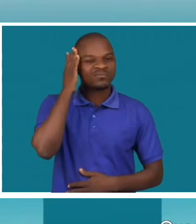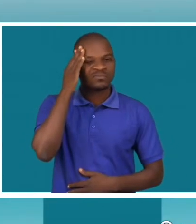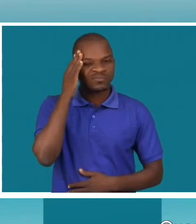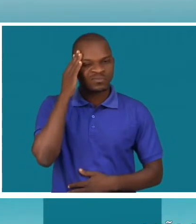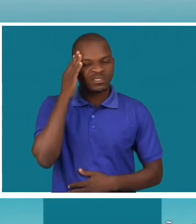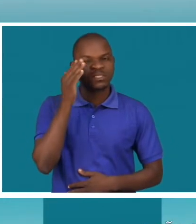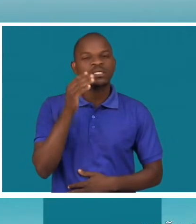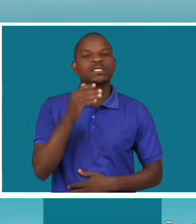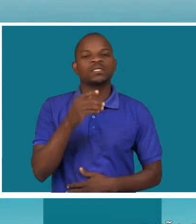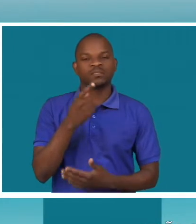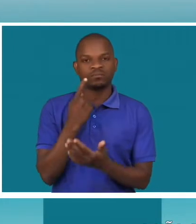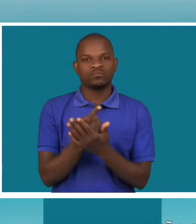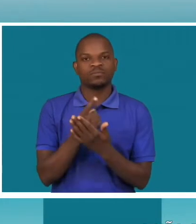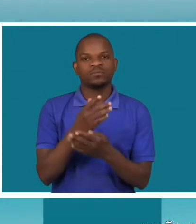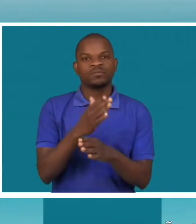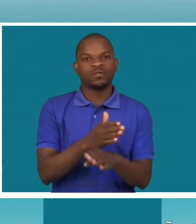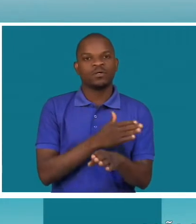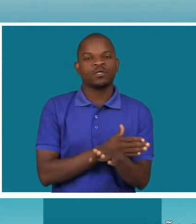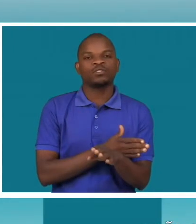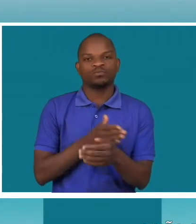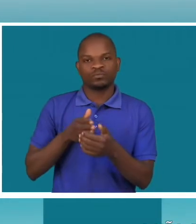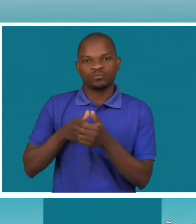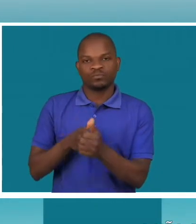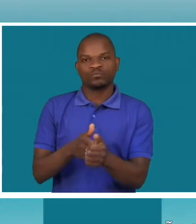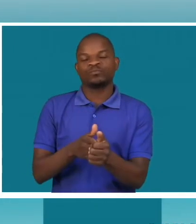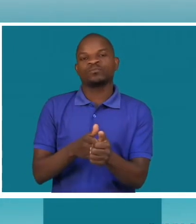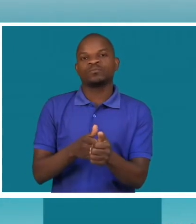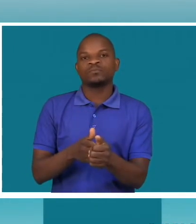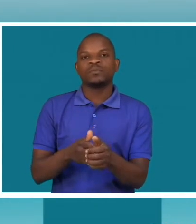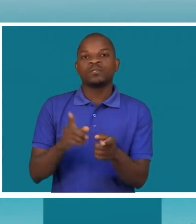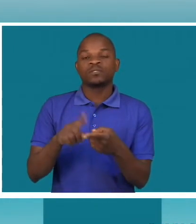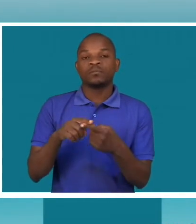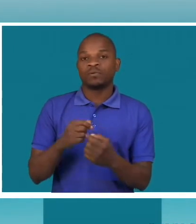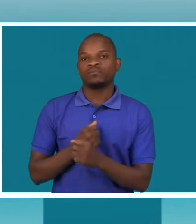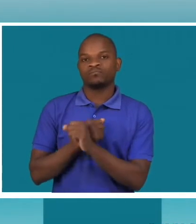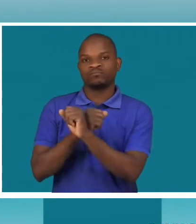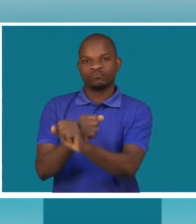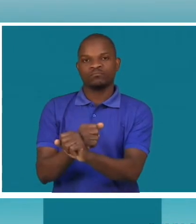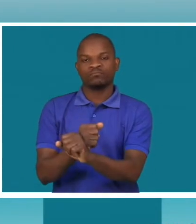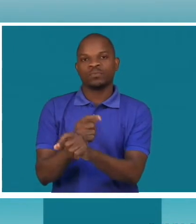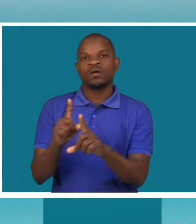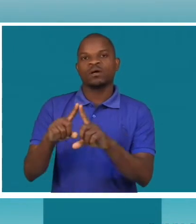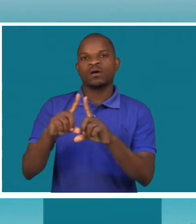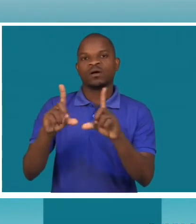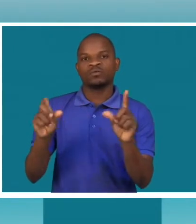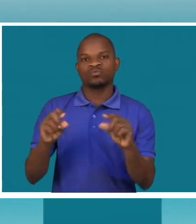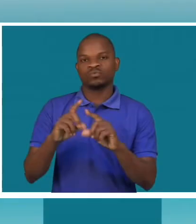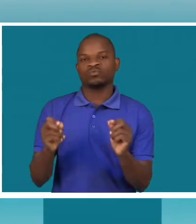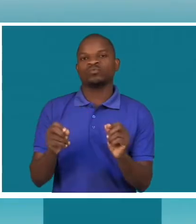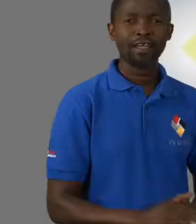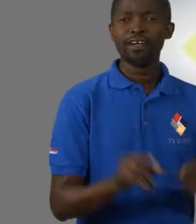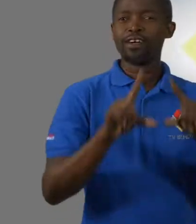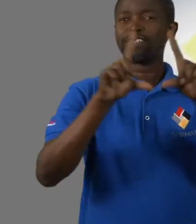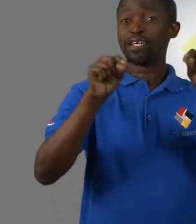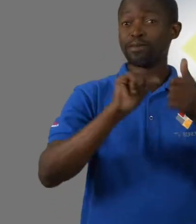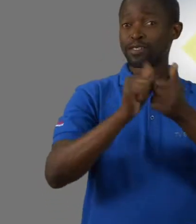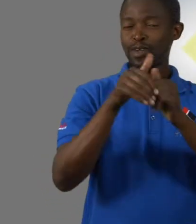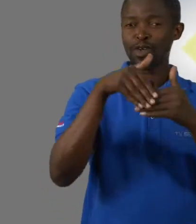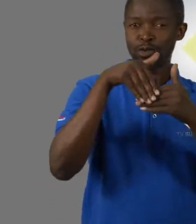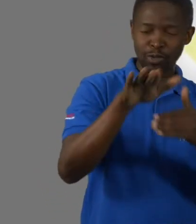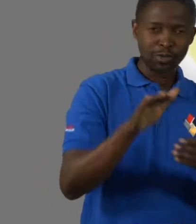pela cabeça e vão chegar à conclusão que deveriam ter começado há mais tempo a precaverem-se, portanto, com aspectos relacionados com a formação. Ainda